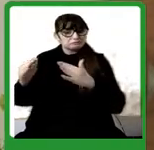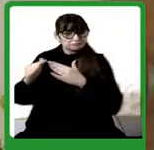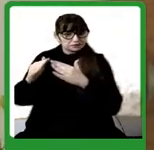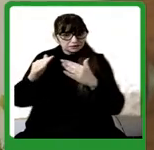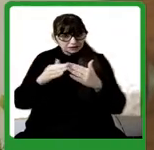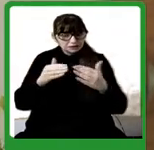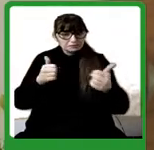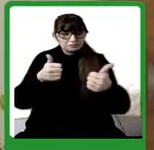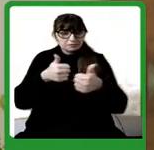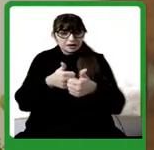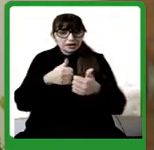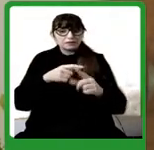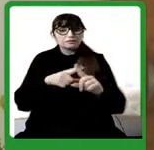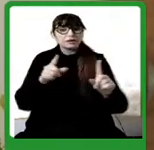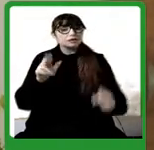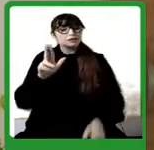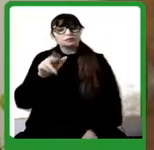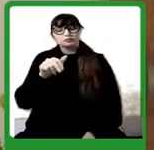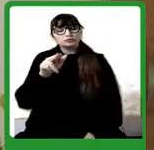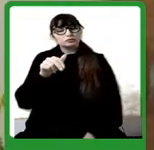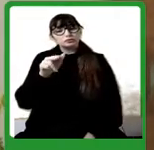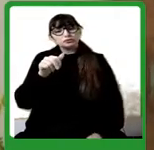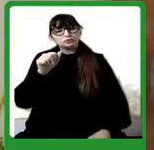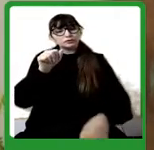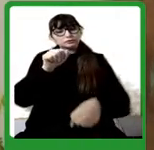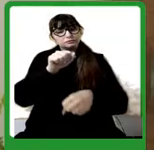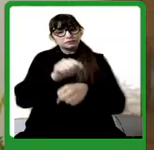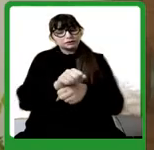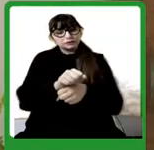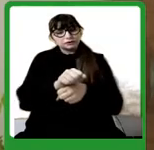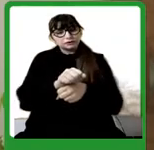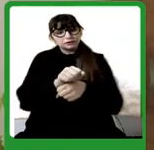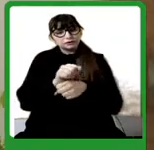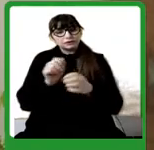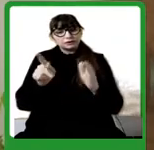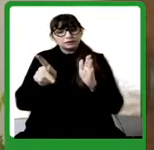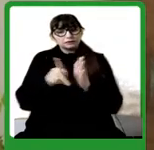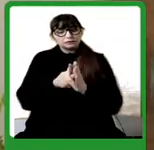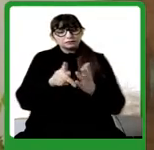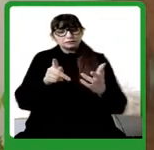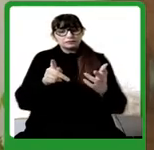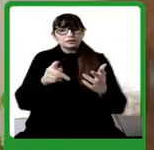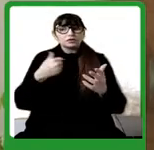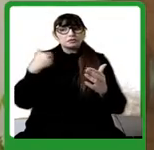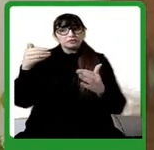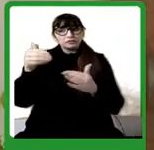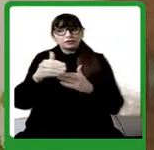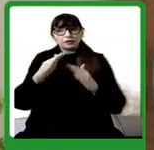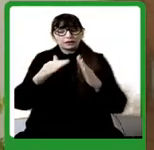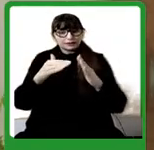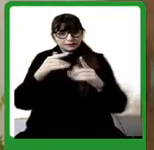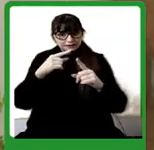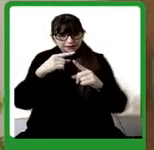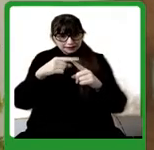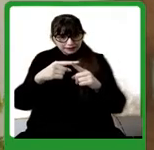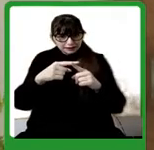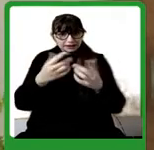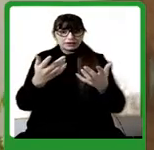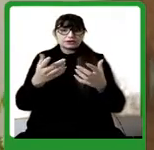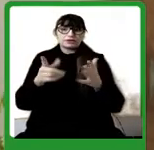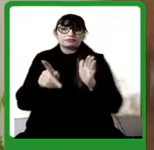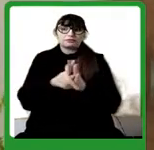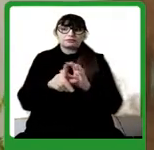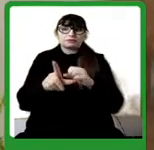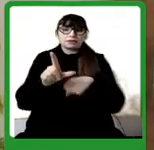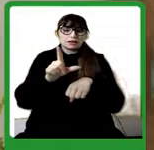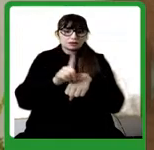e eu nunca tinha parado, entrado ali, visitamos a igreja, visitamos a loja lá das